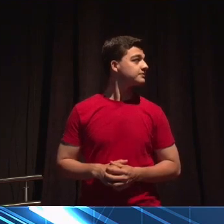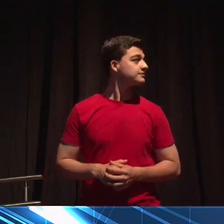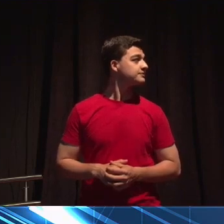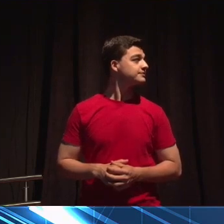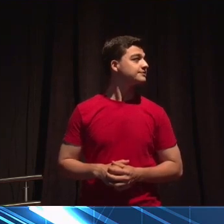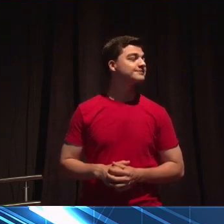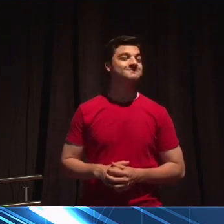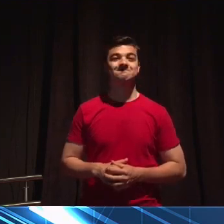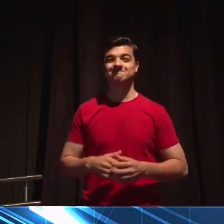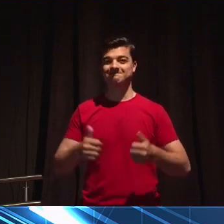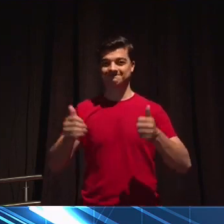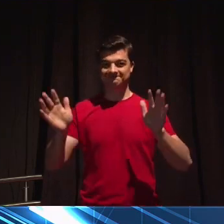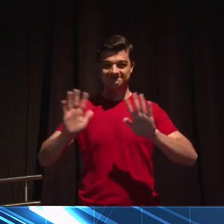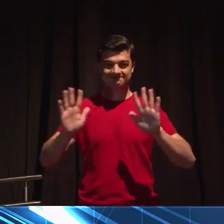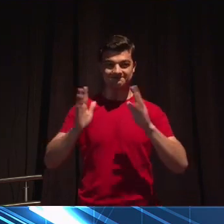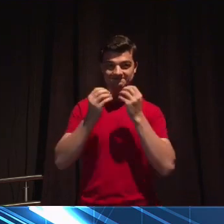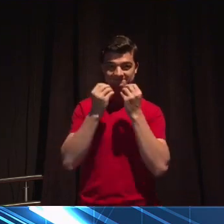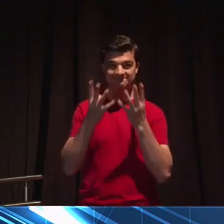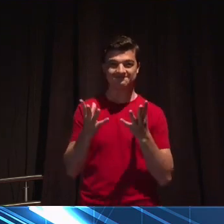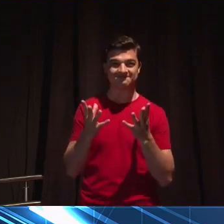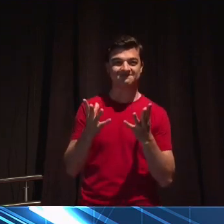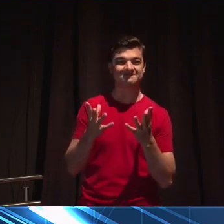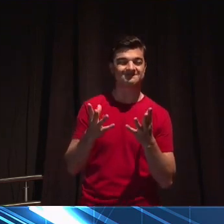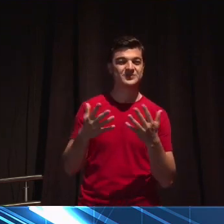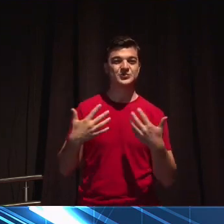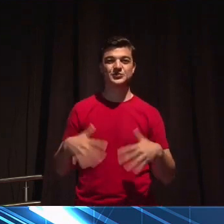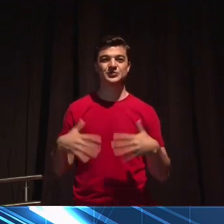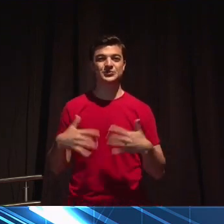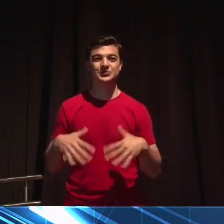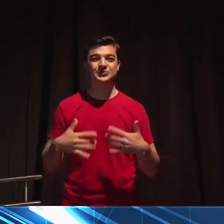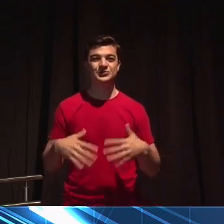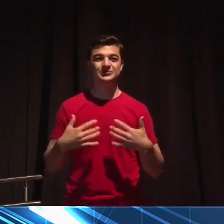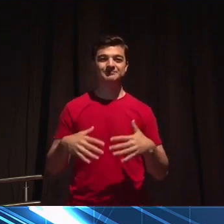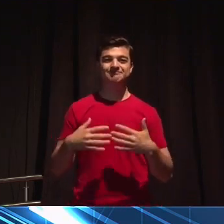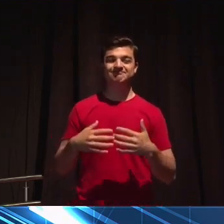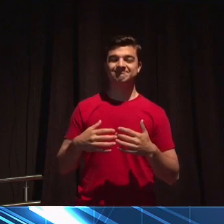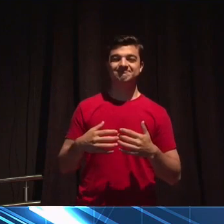E aí, galera, tudo certo? Cara, que doideira, eu tava pensando nisso aqui agora. Há